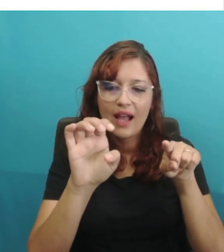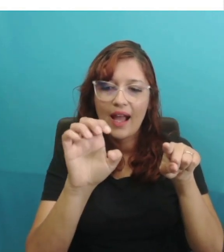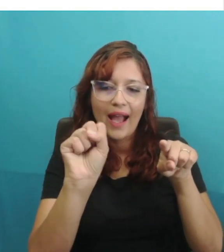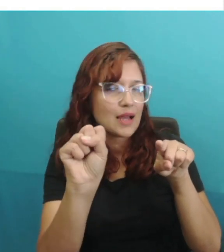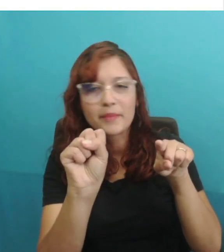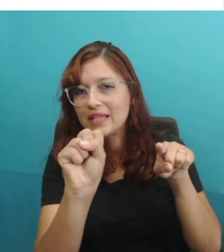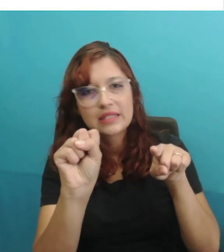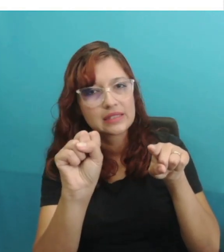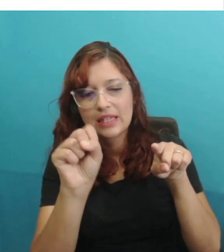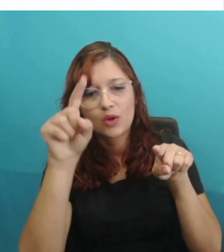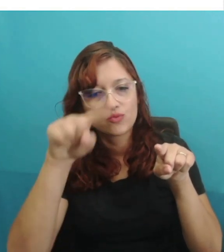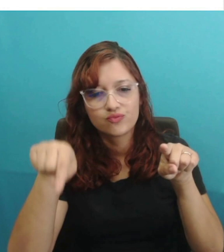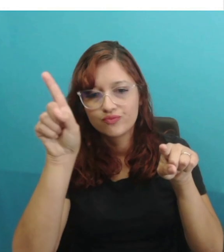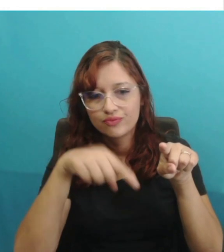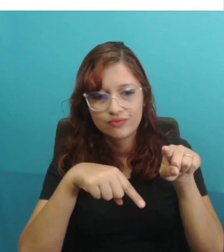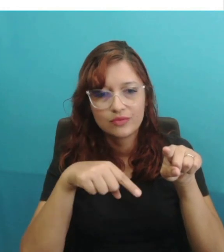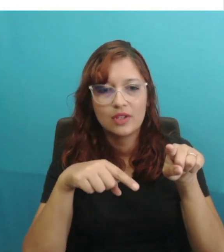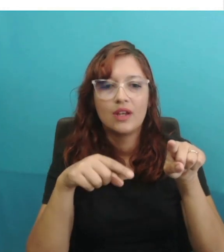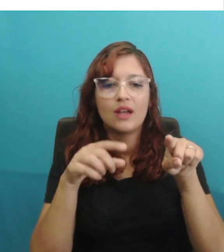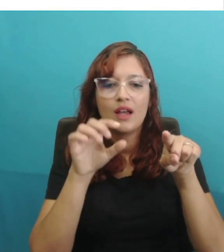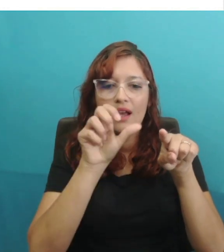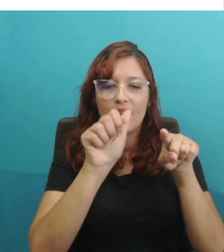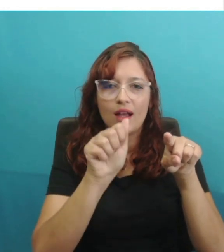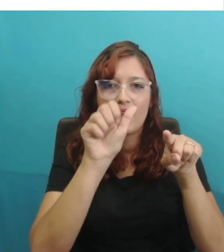Então você vai usar você abres, não.